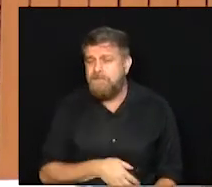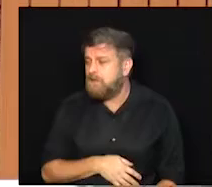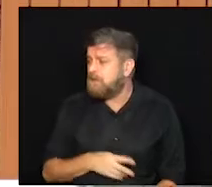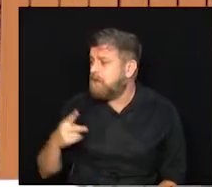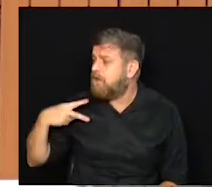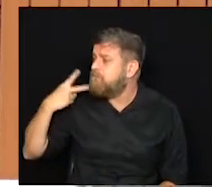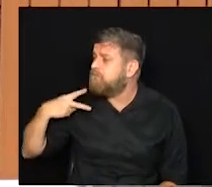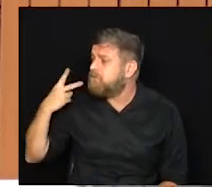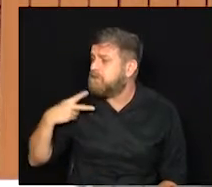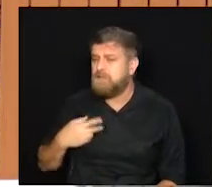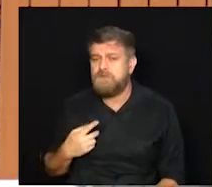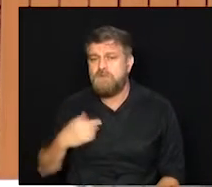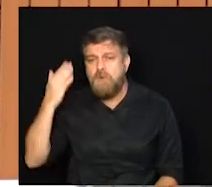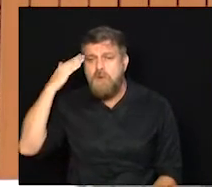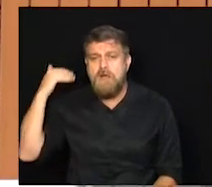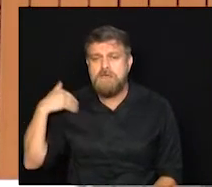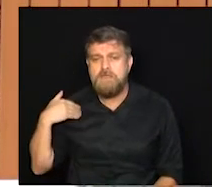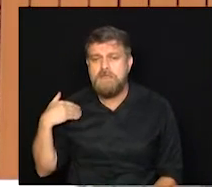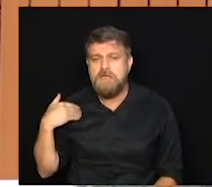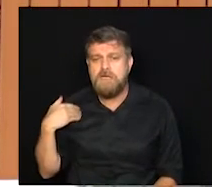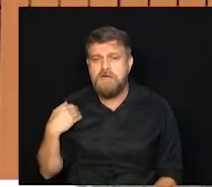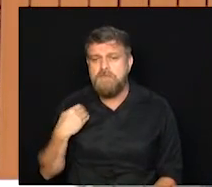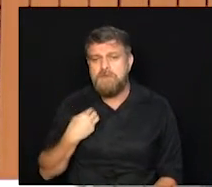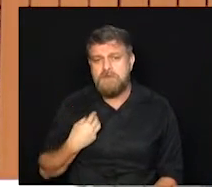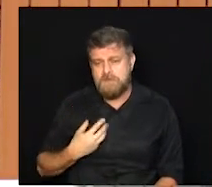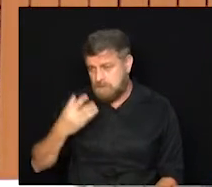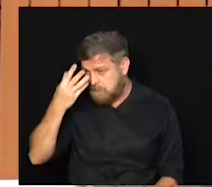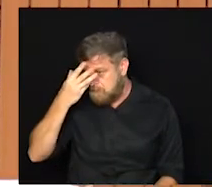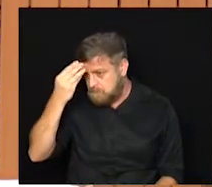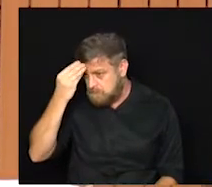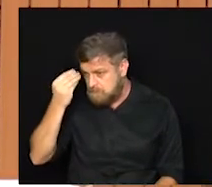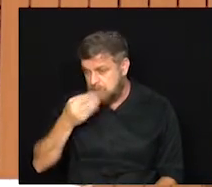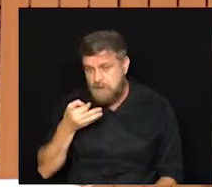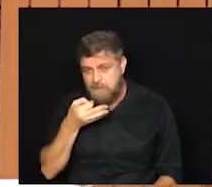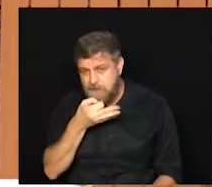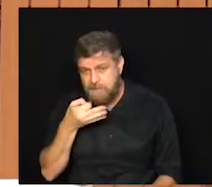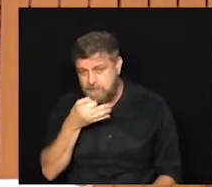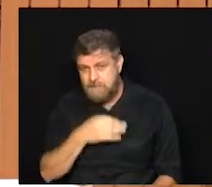Alberto, Débora, Jair, Malu?